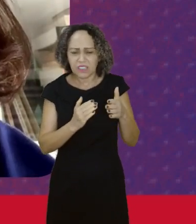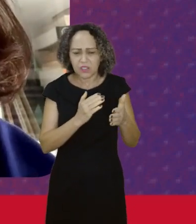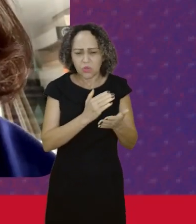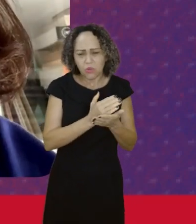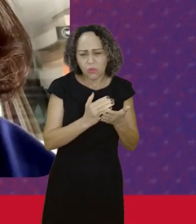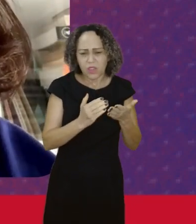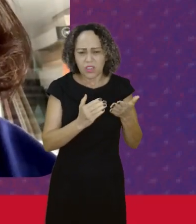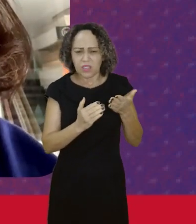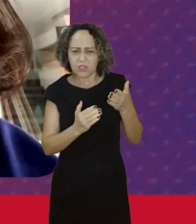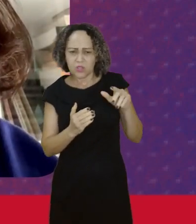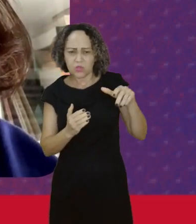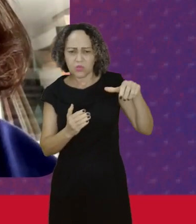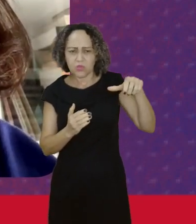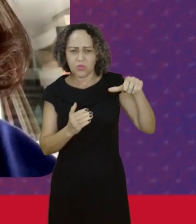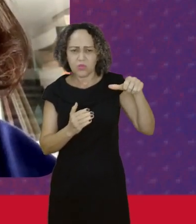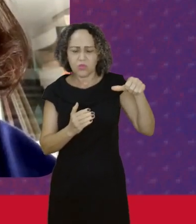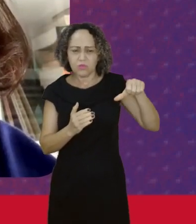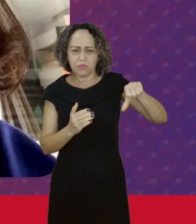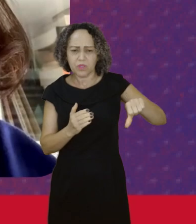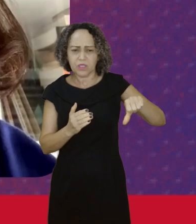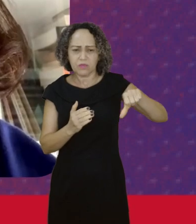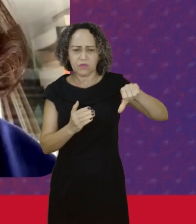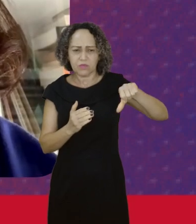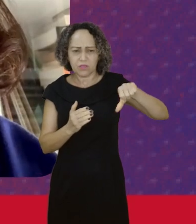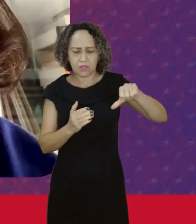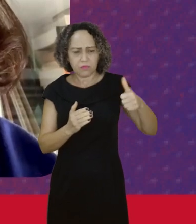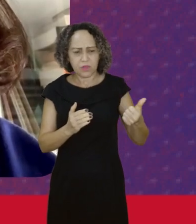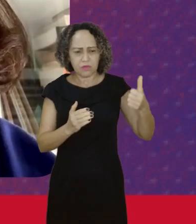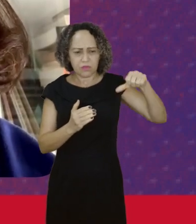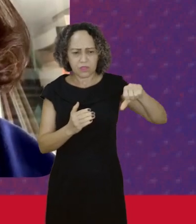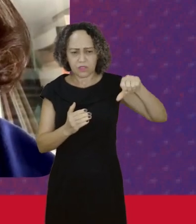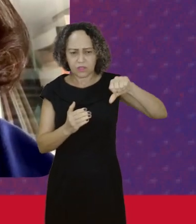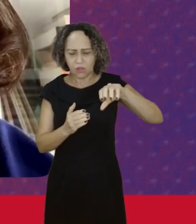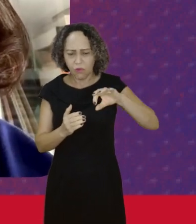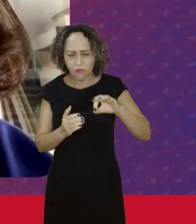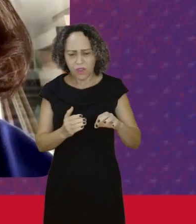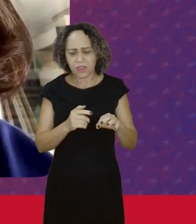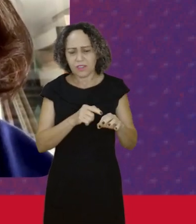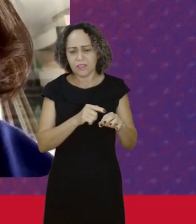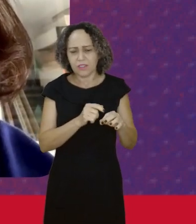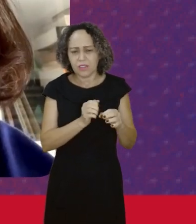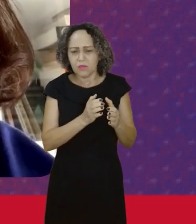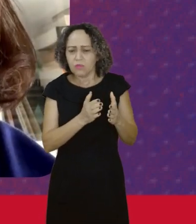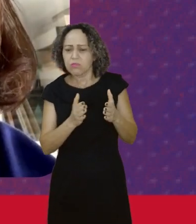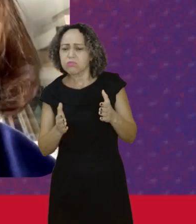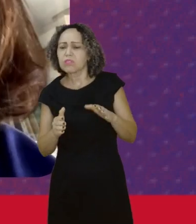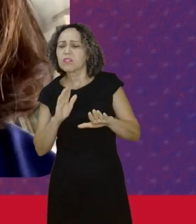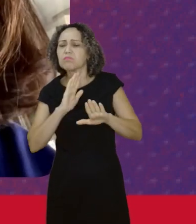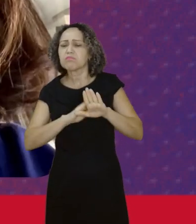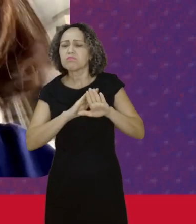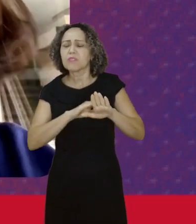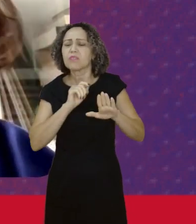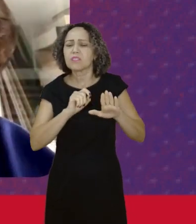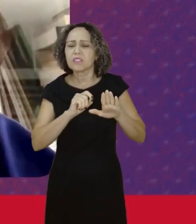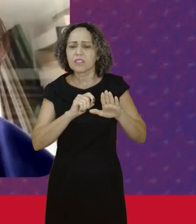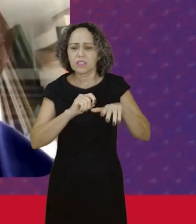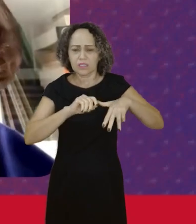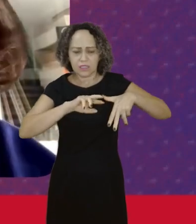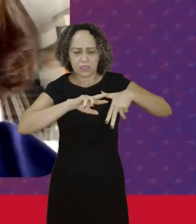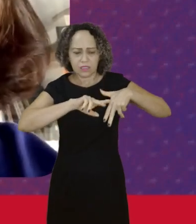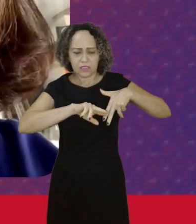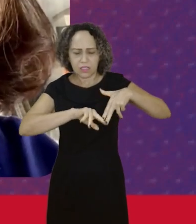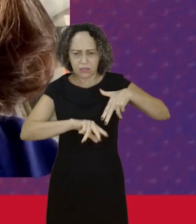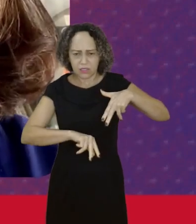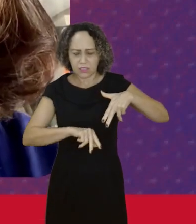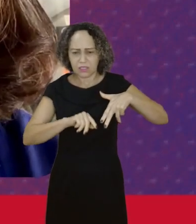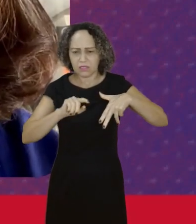90, o termo ideologia de gênero, que foi cunhado pelo então cardeal, que depois